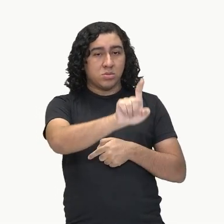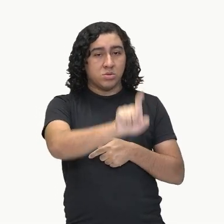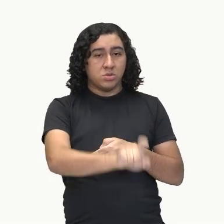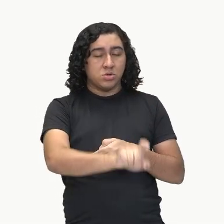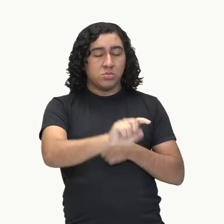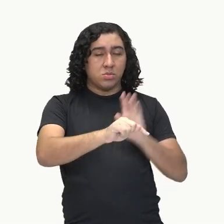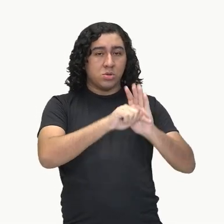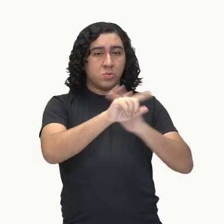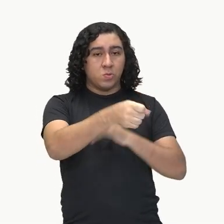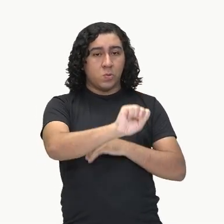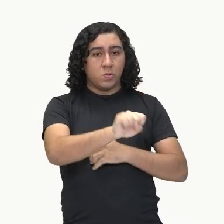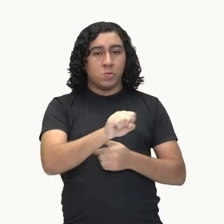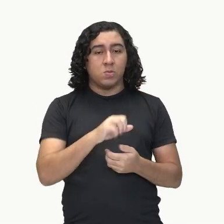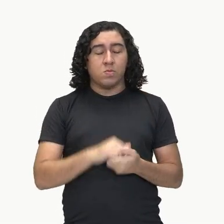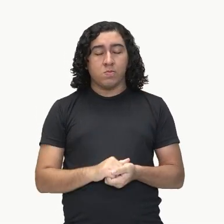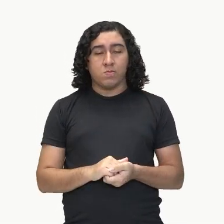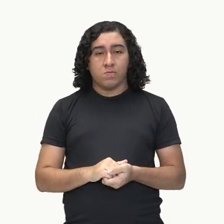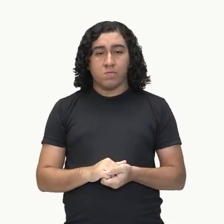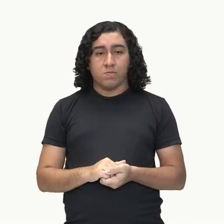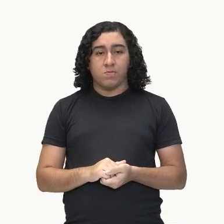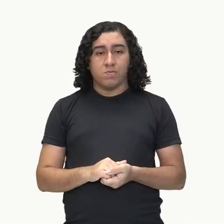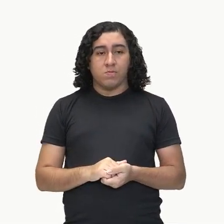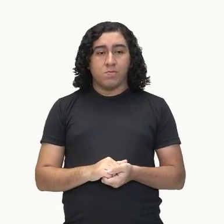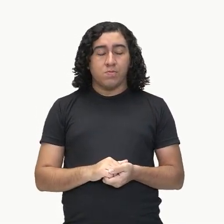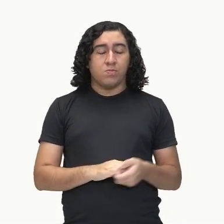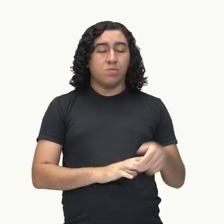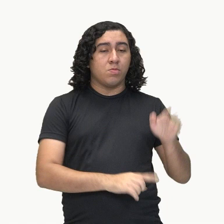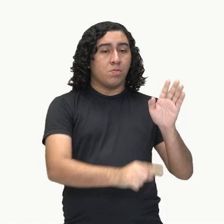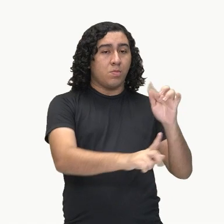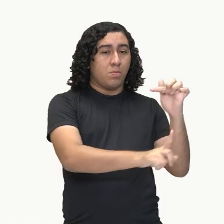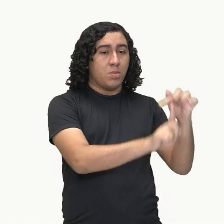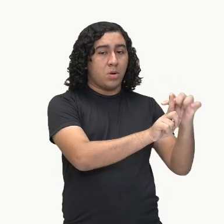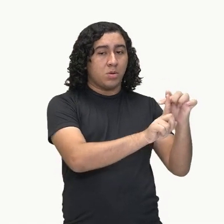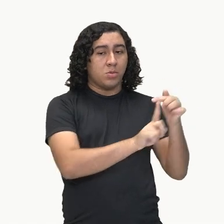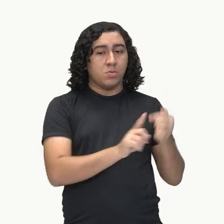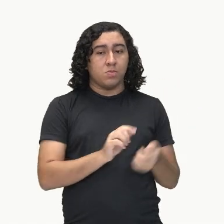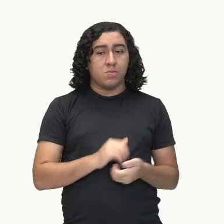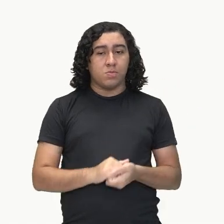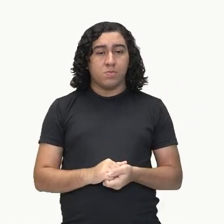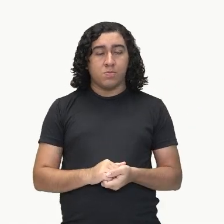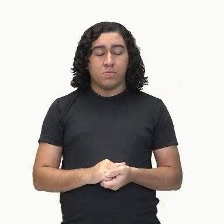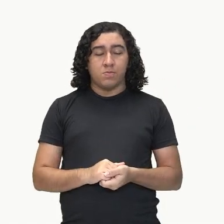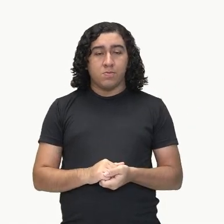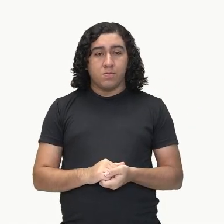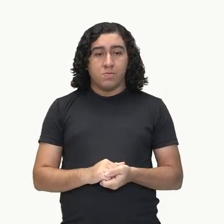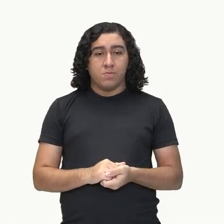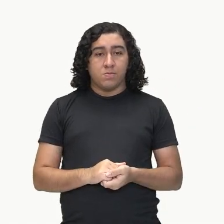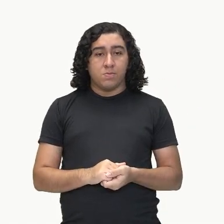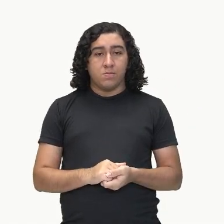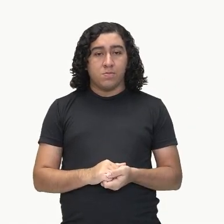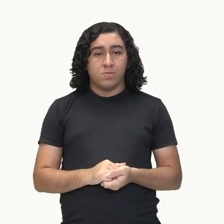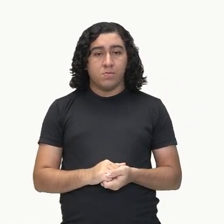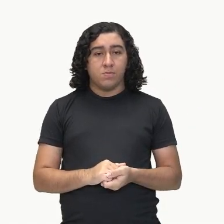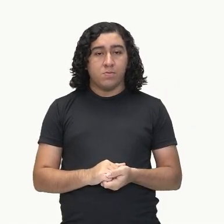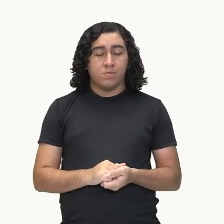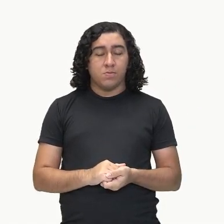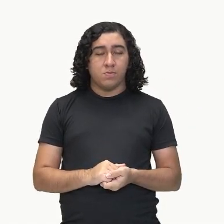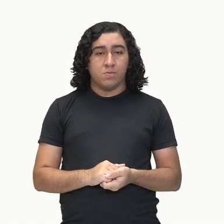8, que vai ser adicionado, ok? Ao